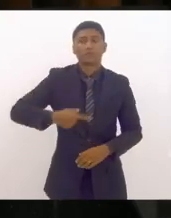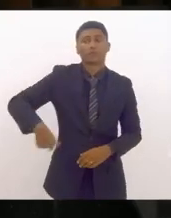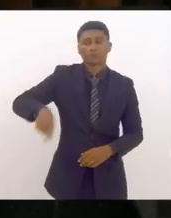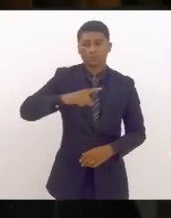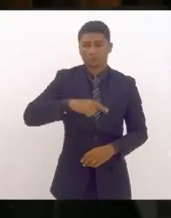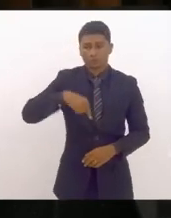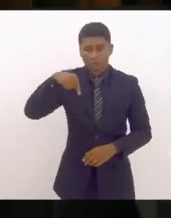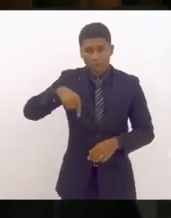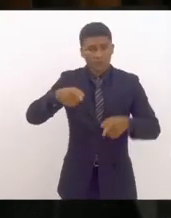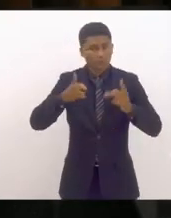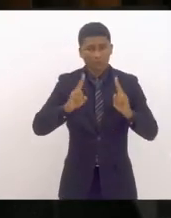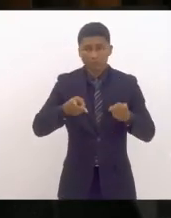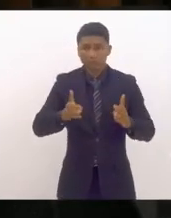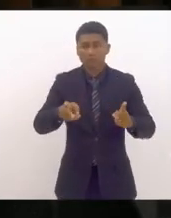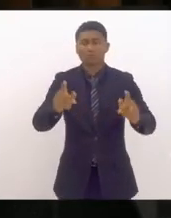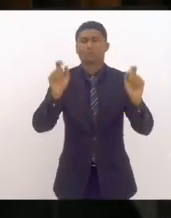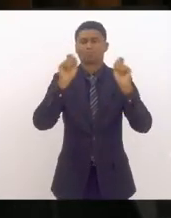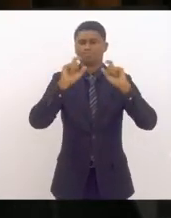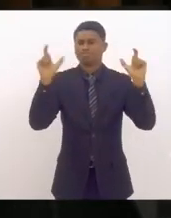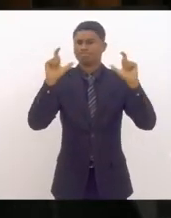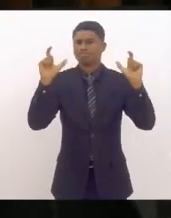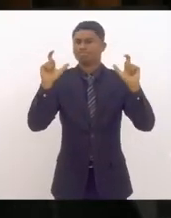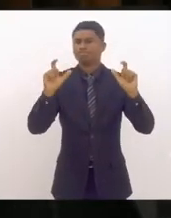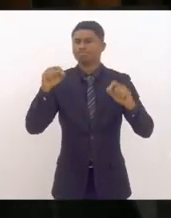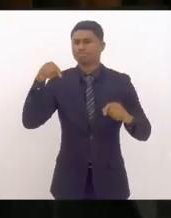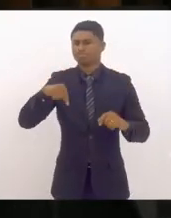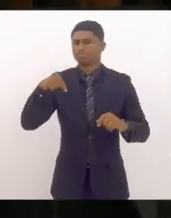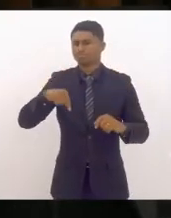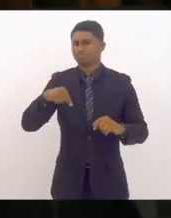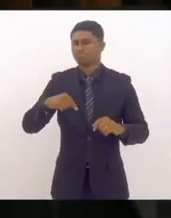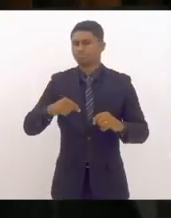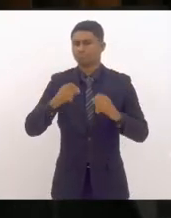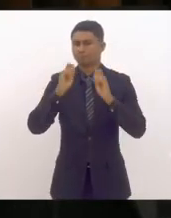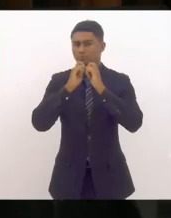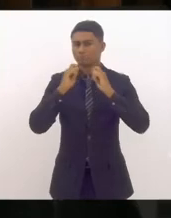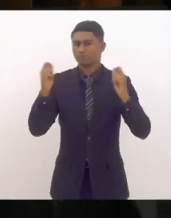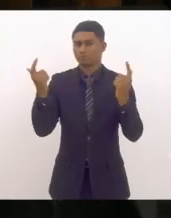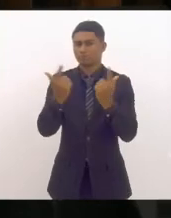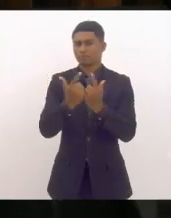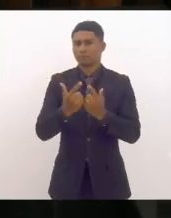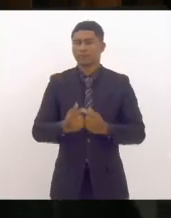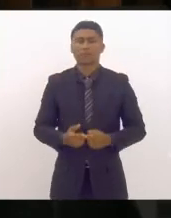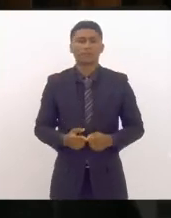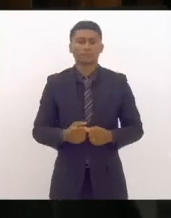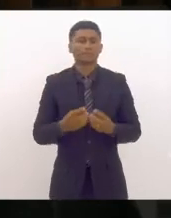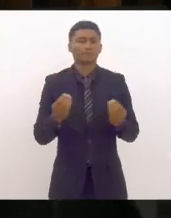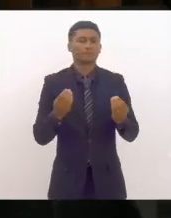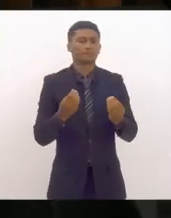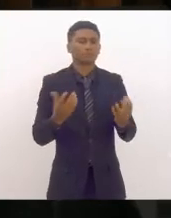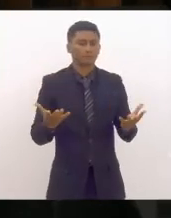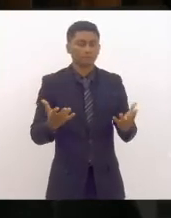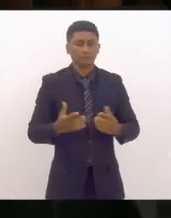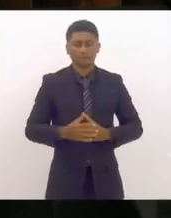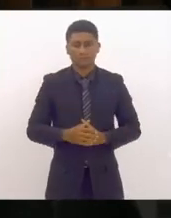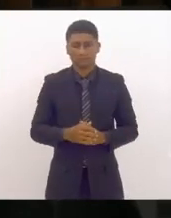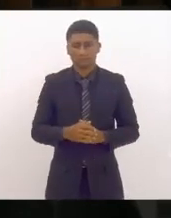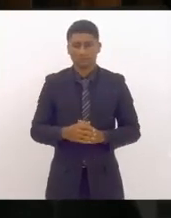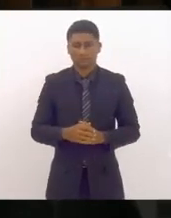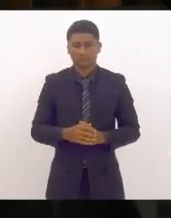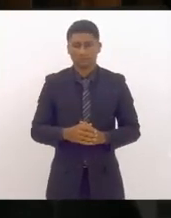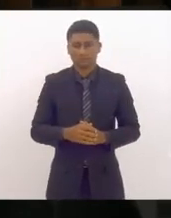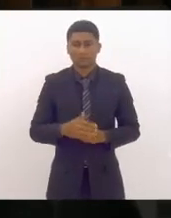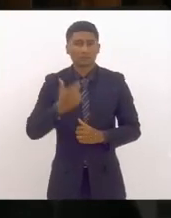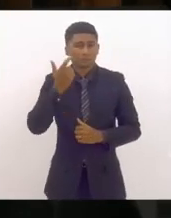aqui vigilante no Parlamento Fluminense para cada passo apresentar